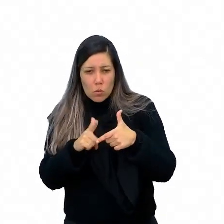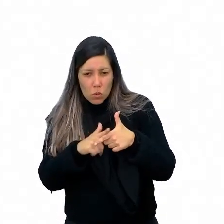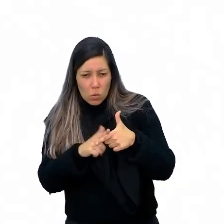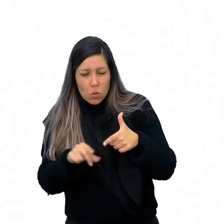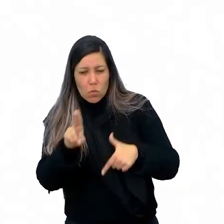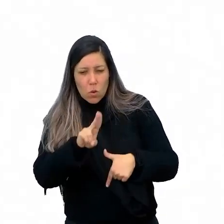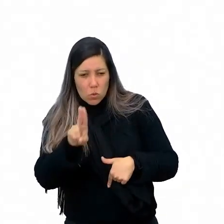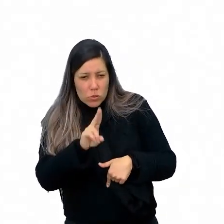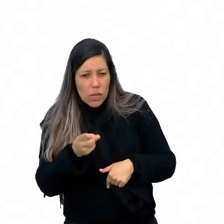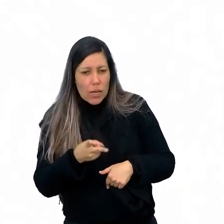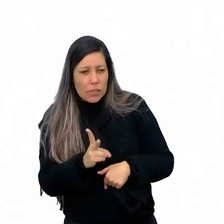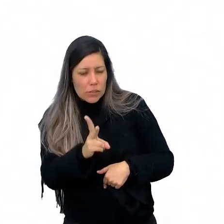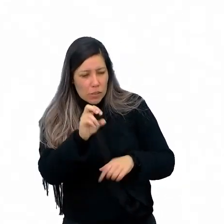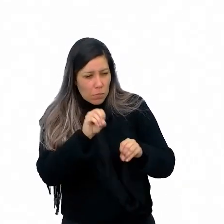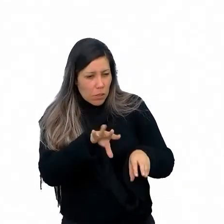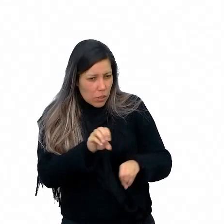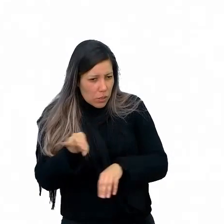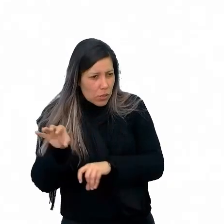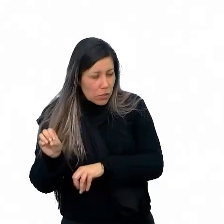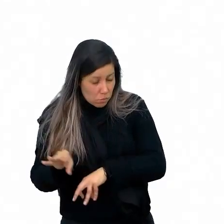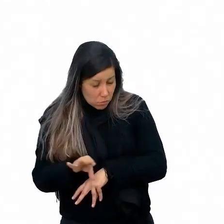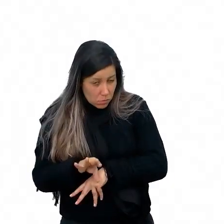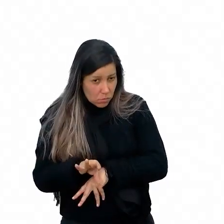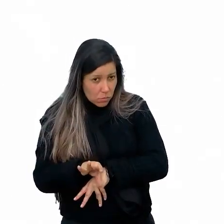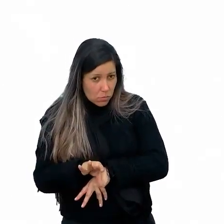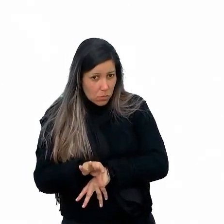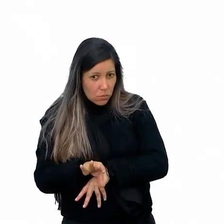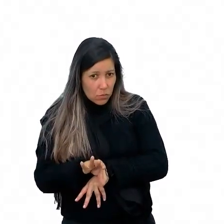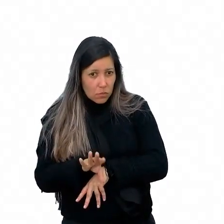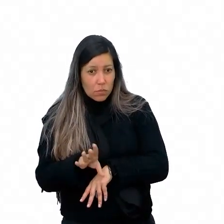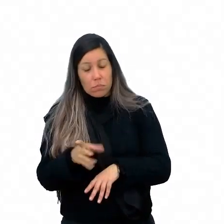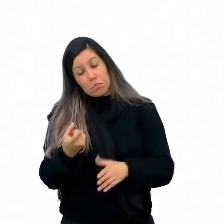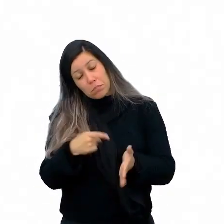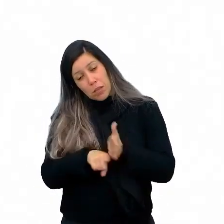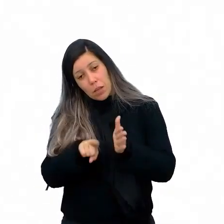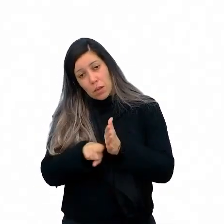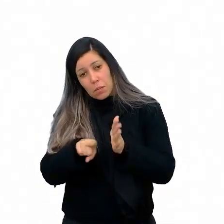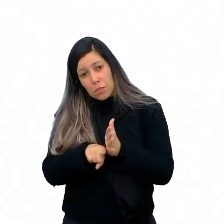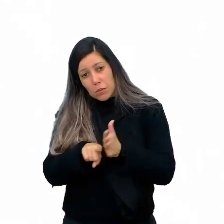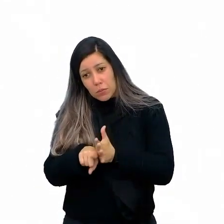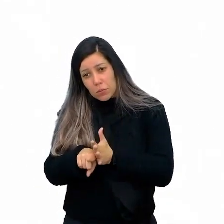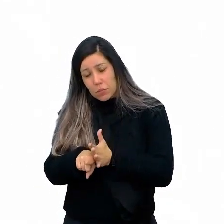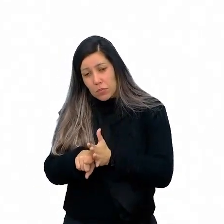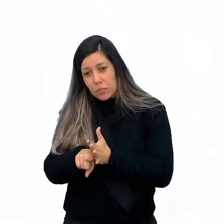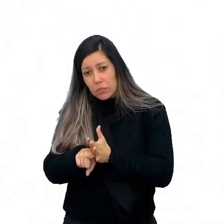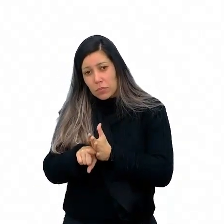use nessa perspectiva? Fica a pergunta.